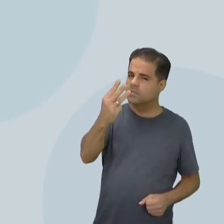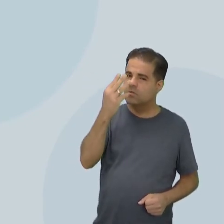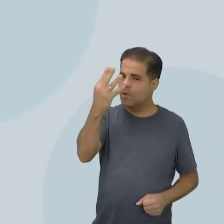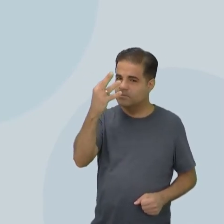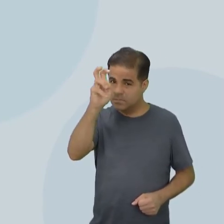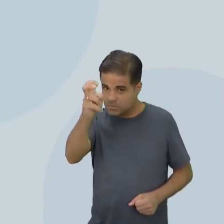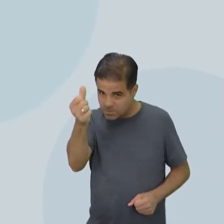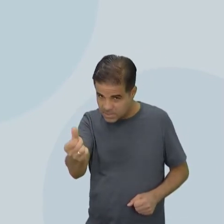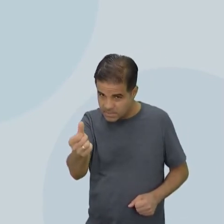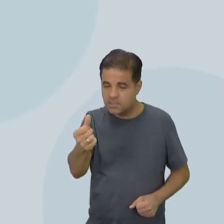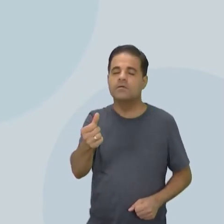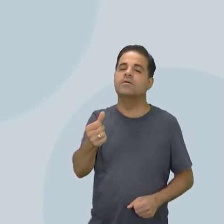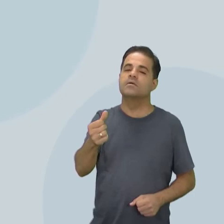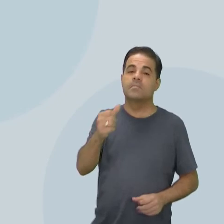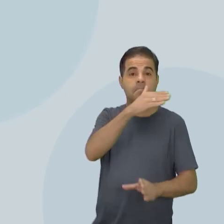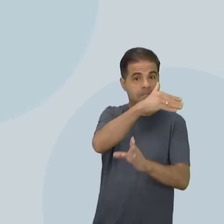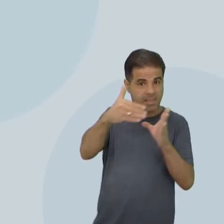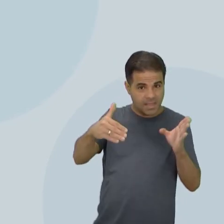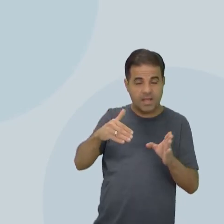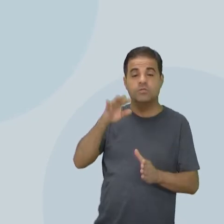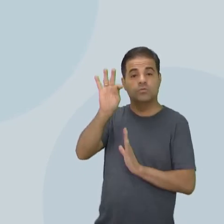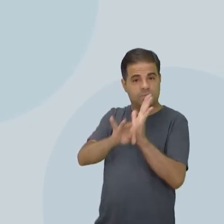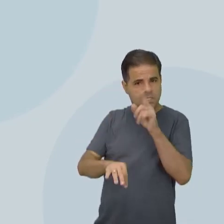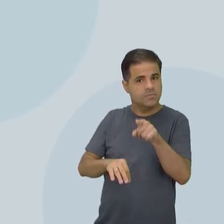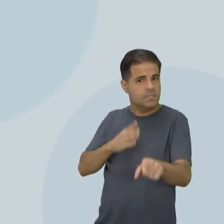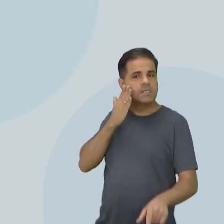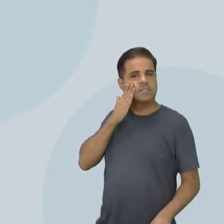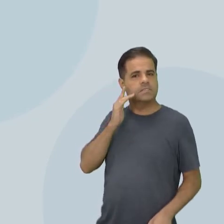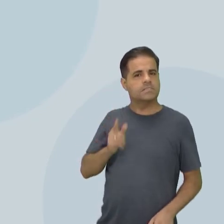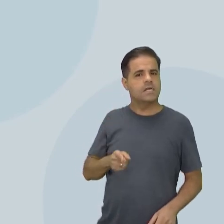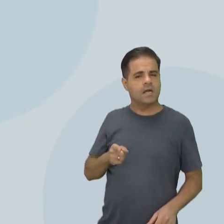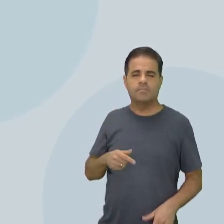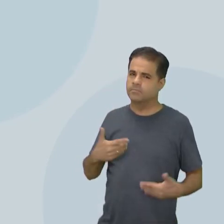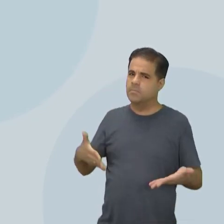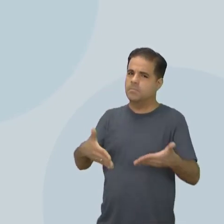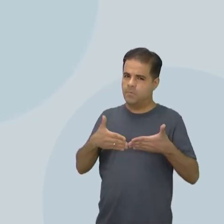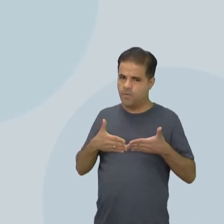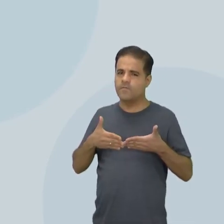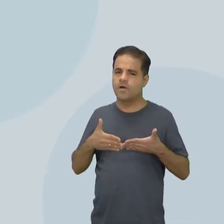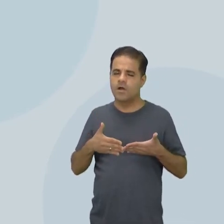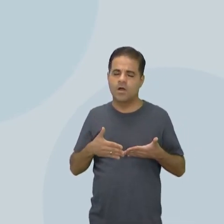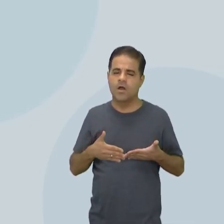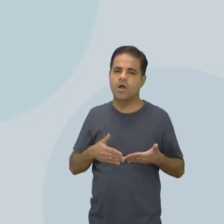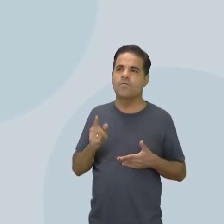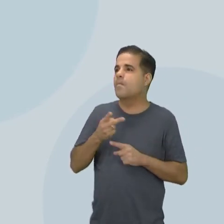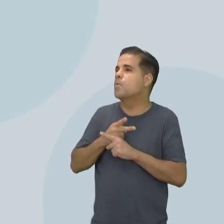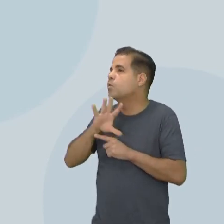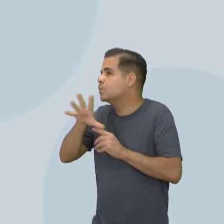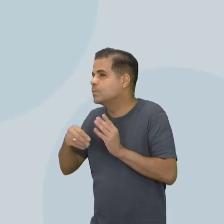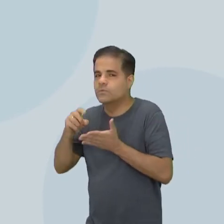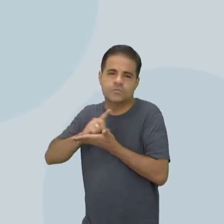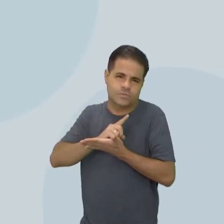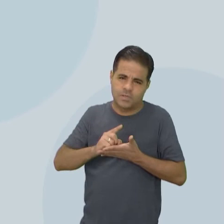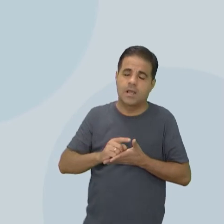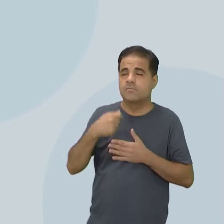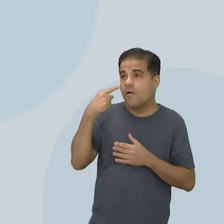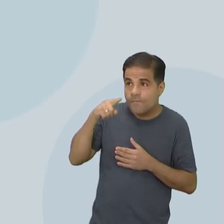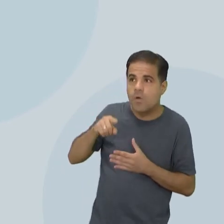5, 6. Metade do texto, cara, por favor, né? Não vai procurar tudo no dicionário.